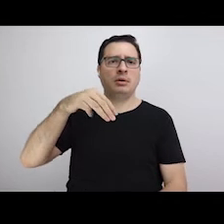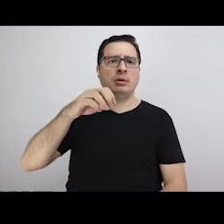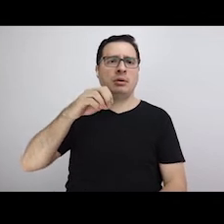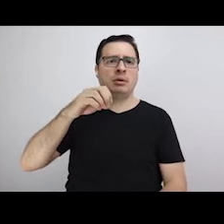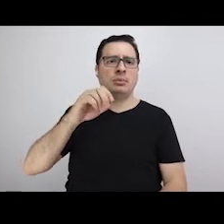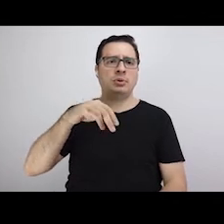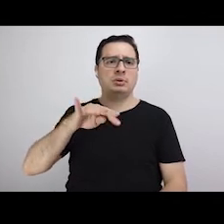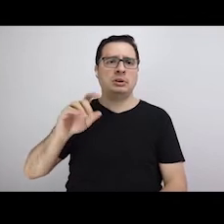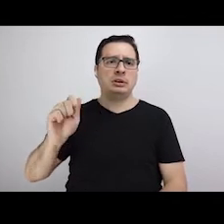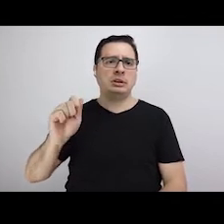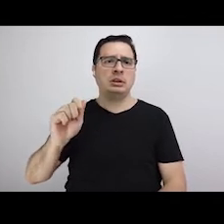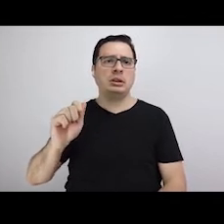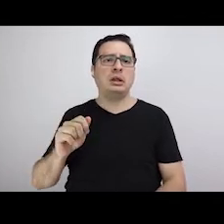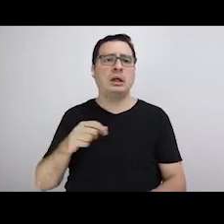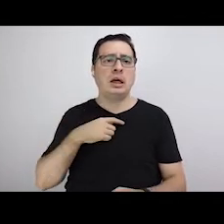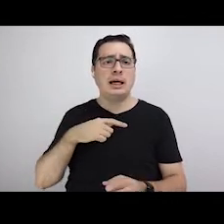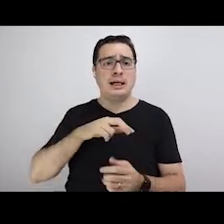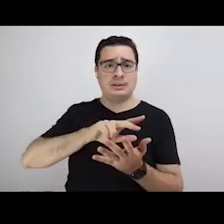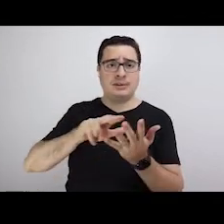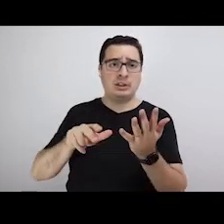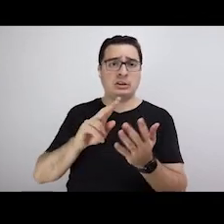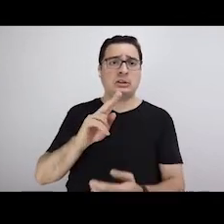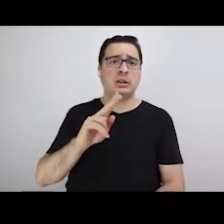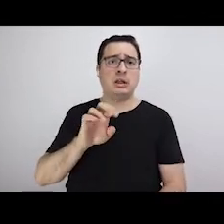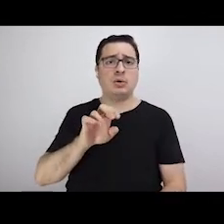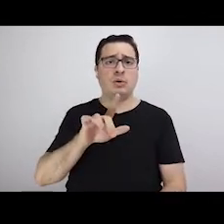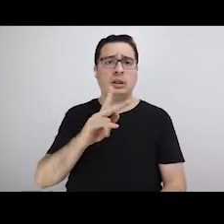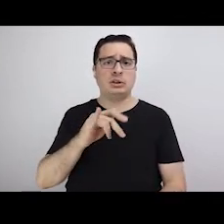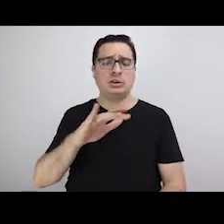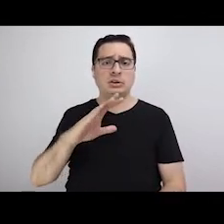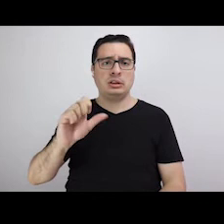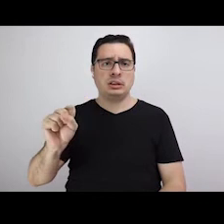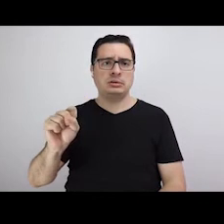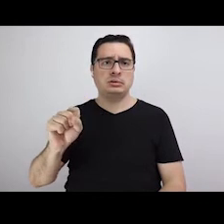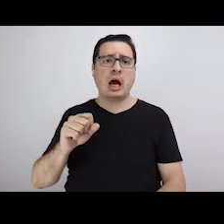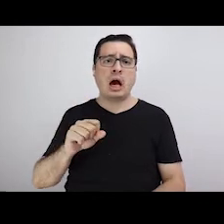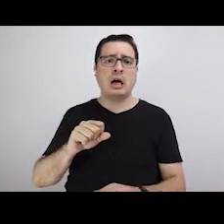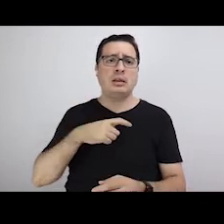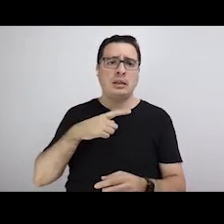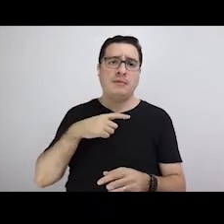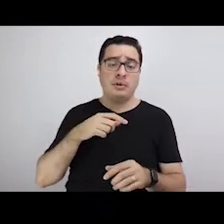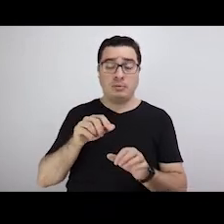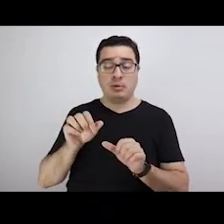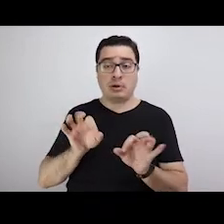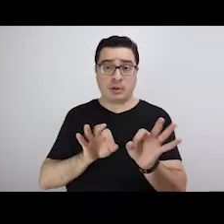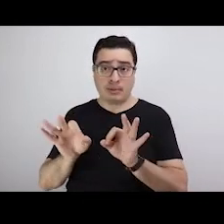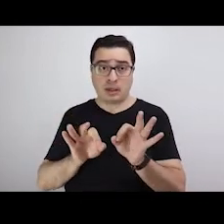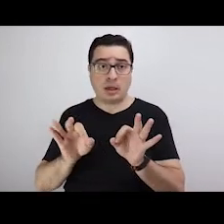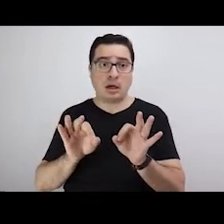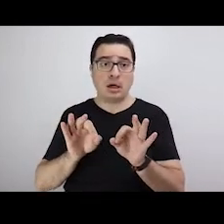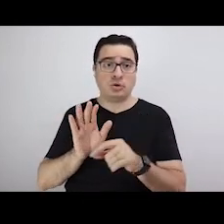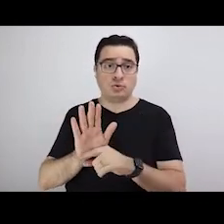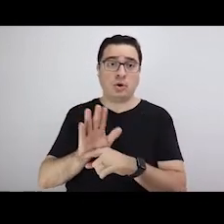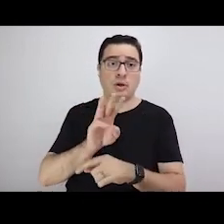mostrar que essas heurísticas elas tiveram ressonância na própria WCAG, esse documento criado